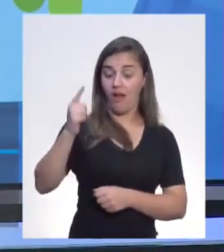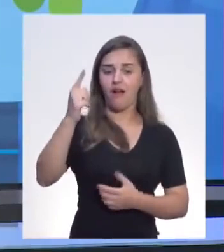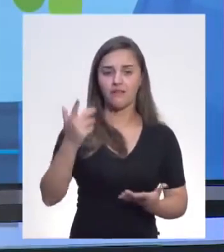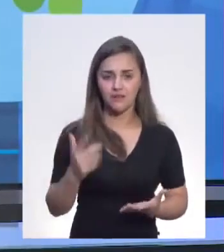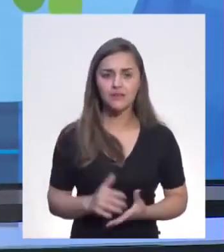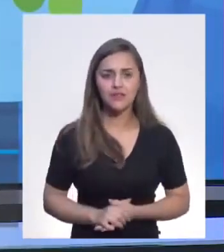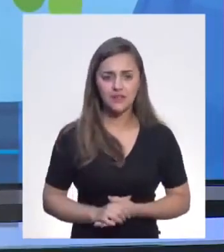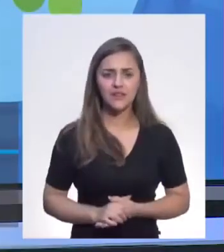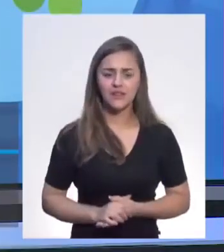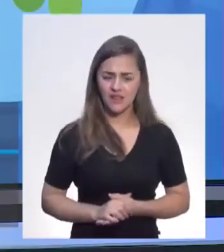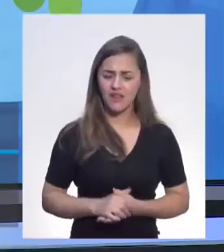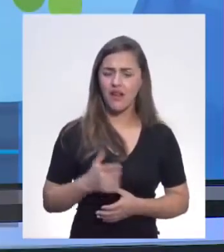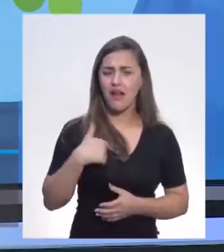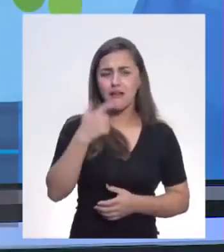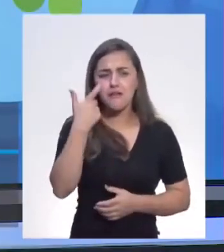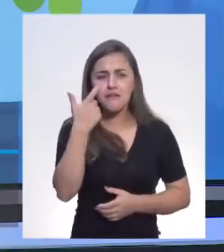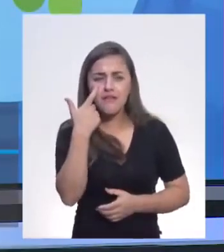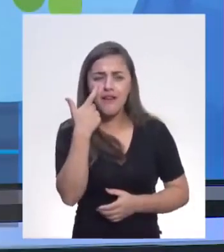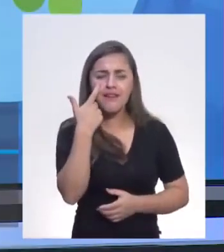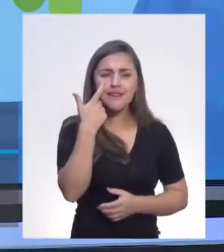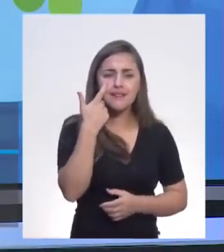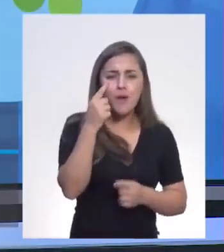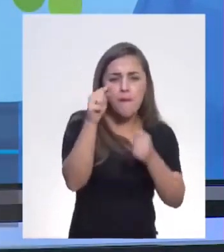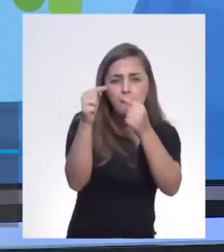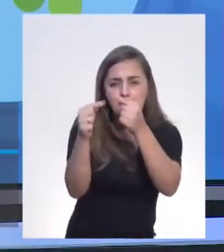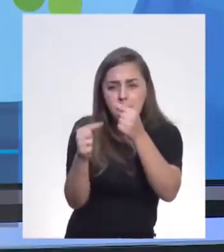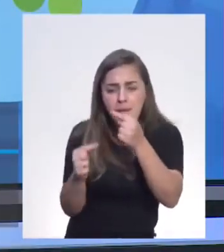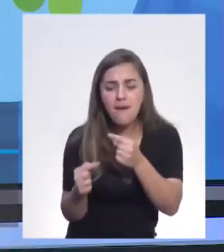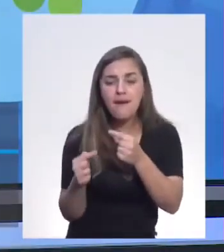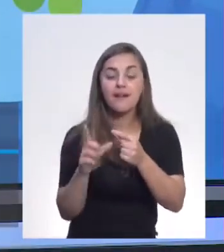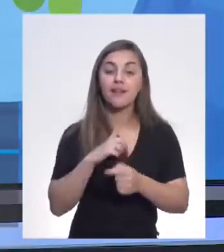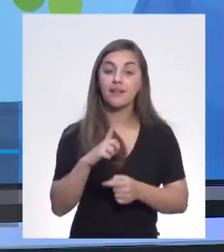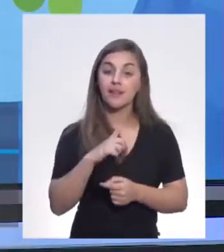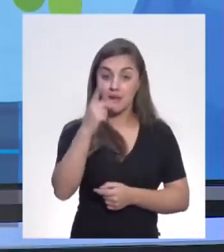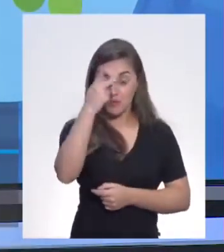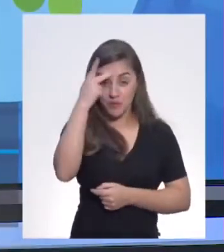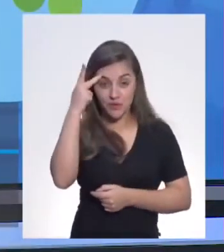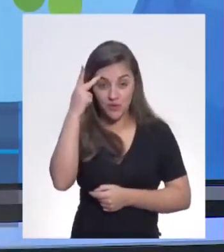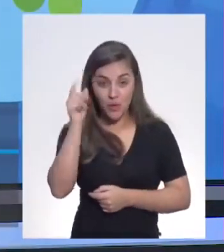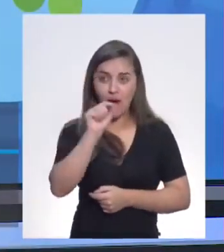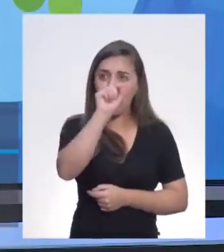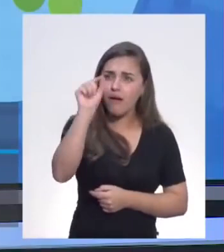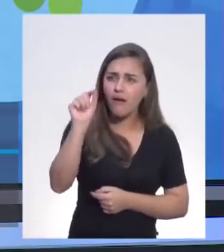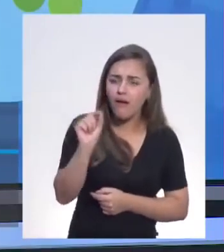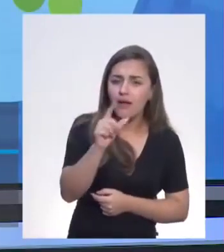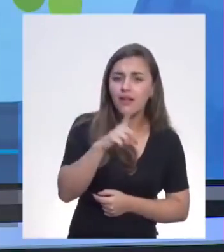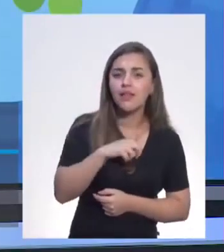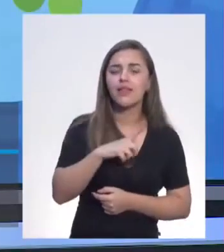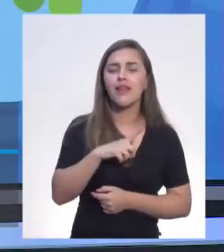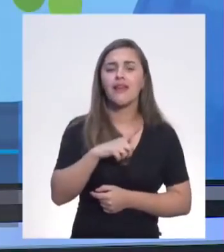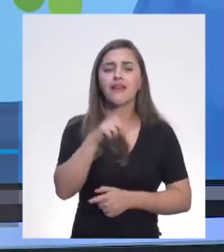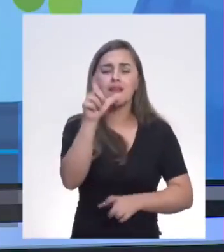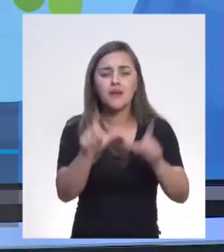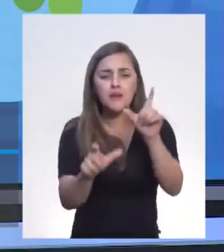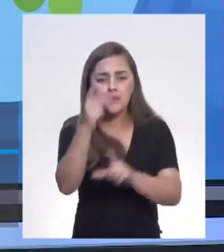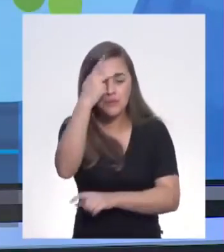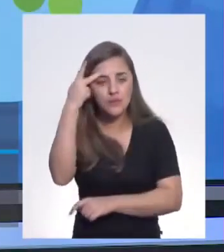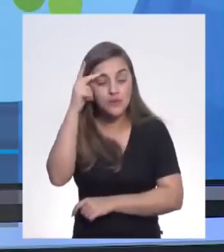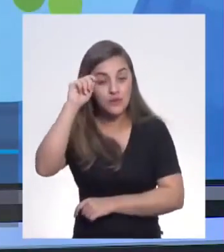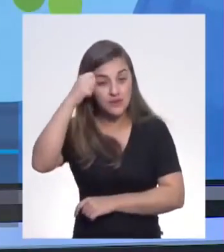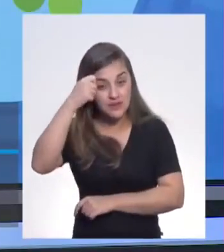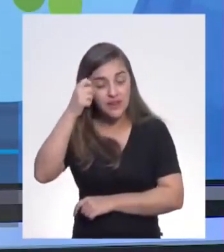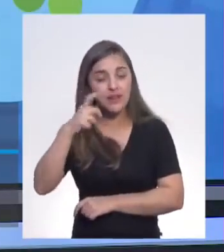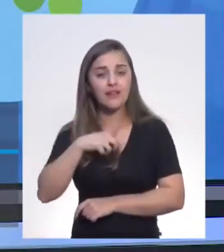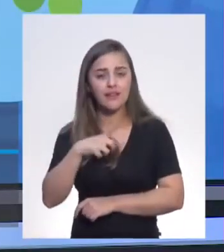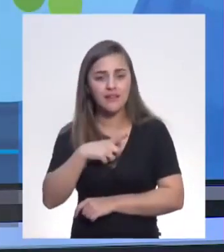vai agregando às pessoas, existe também um grande problema quando a gente fala de pessoas negras que são homossexuais. Porque além de